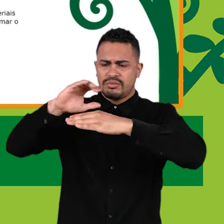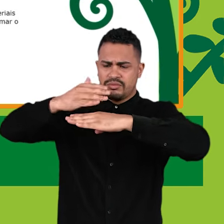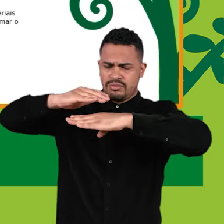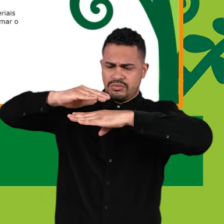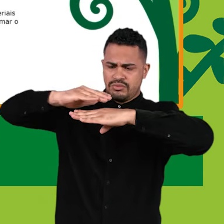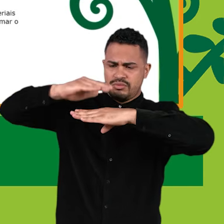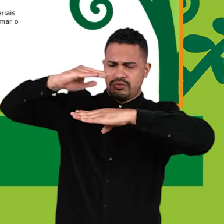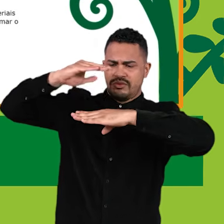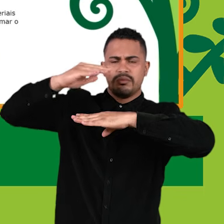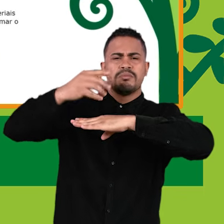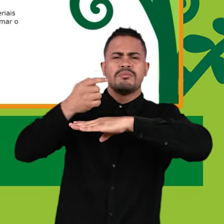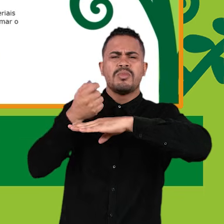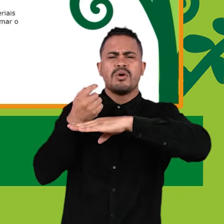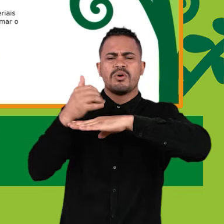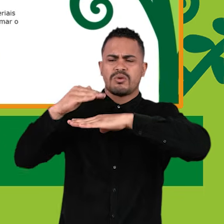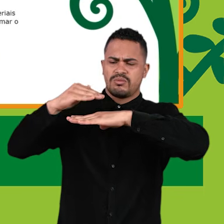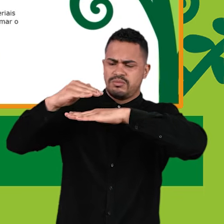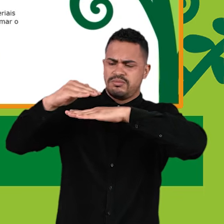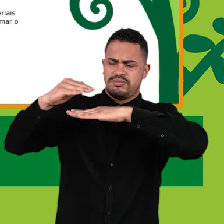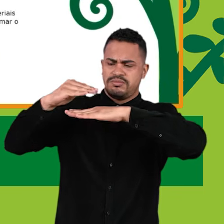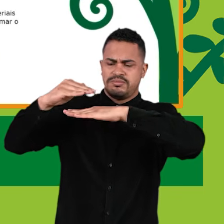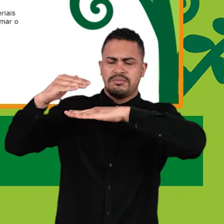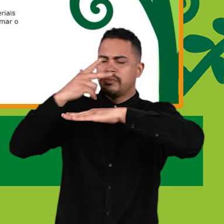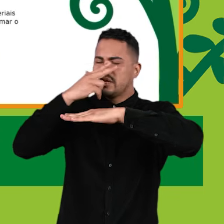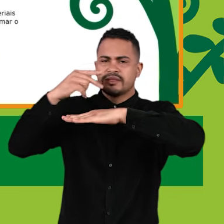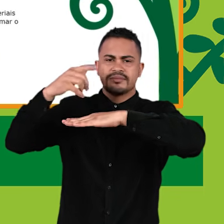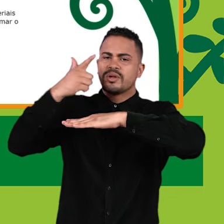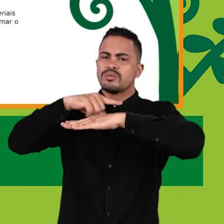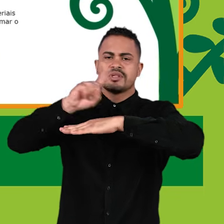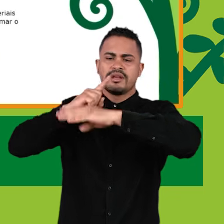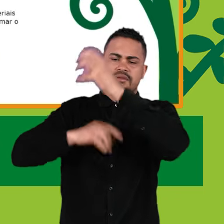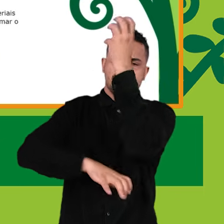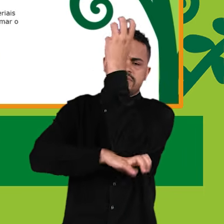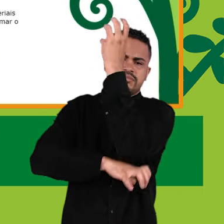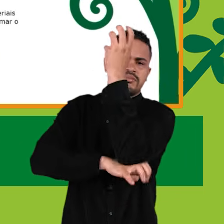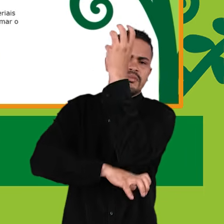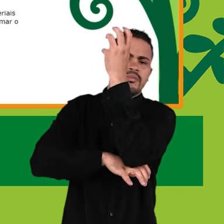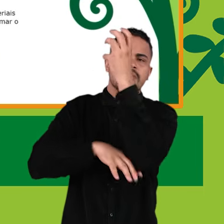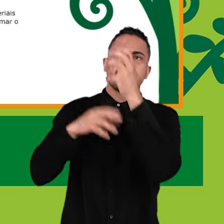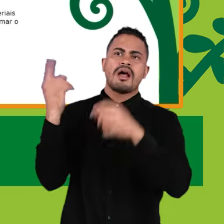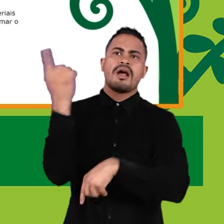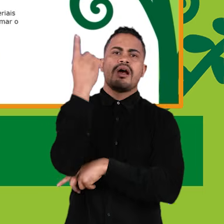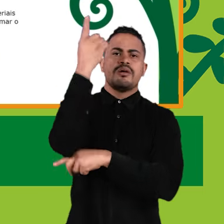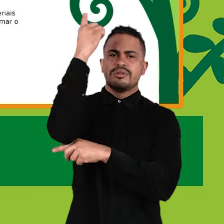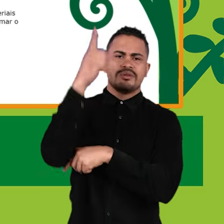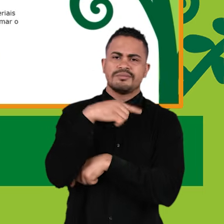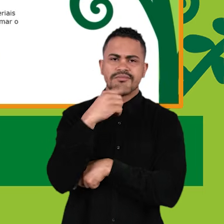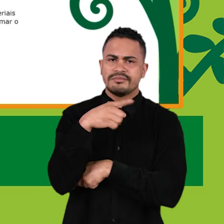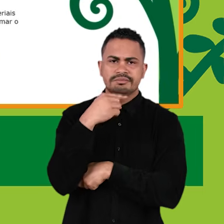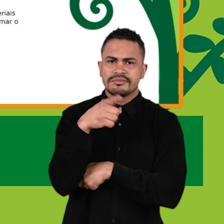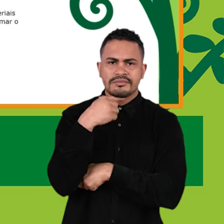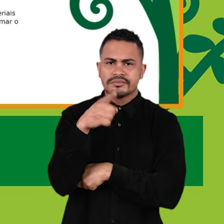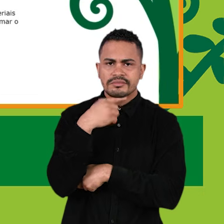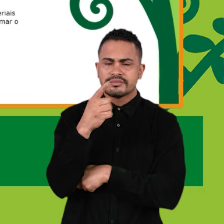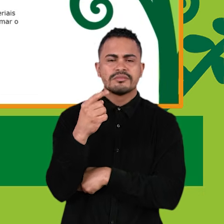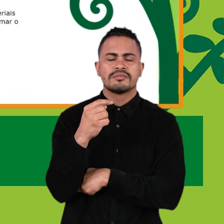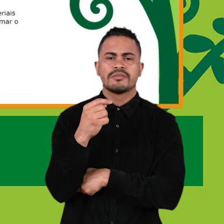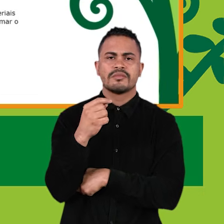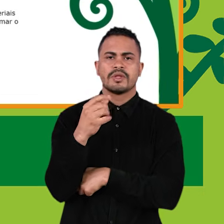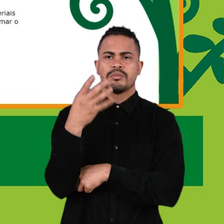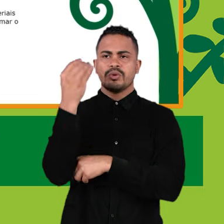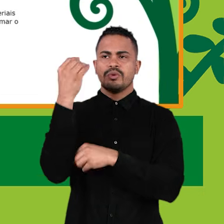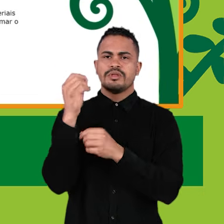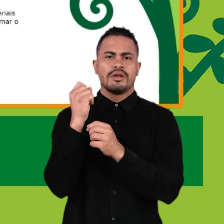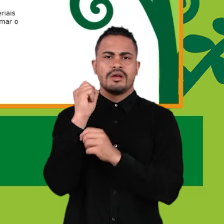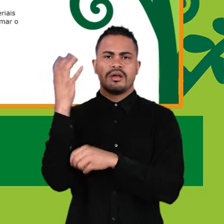arbórea muito significativa, porque eu não consigo colocar plantas muito grandes, árvores muito grandes, um extrato arbóreo muito